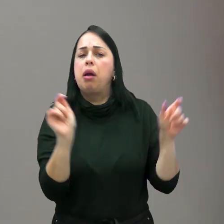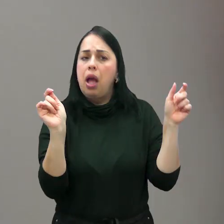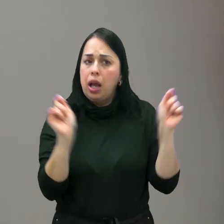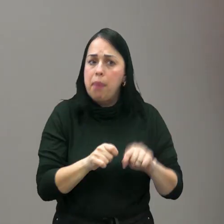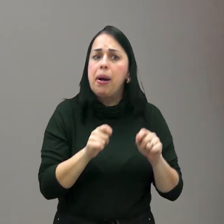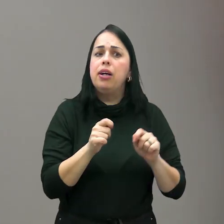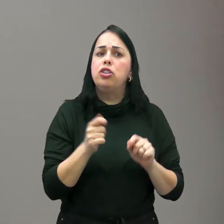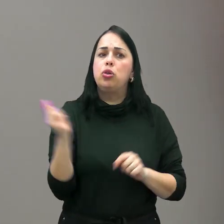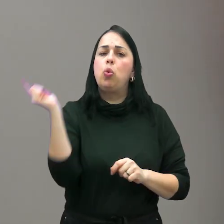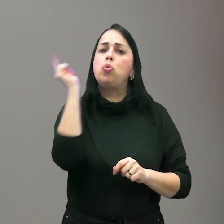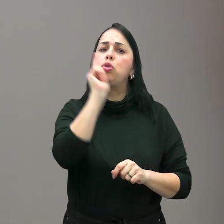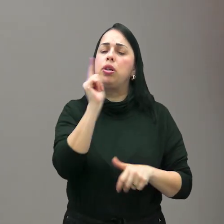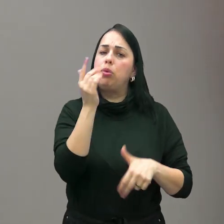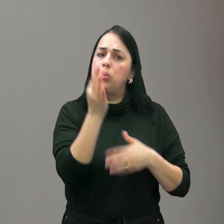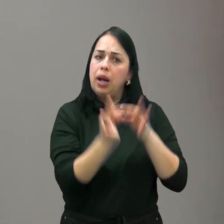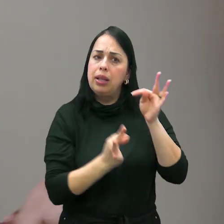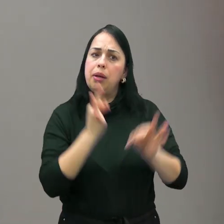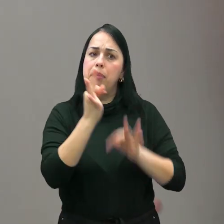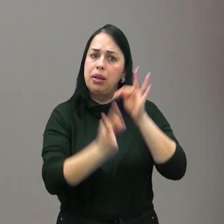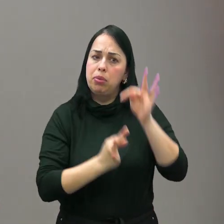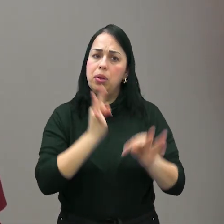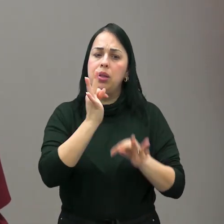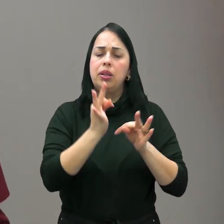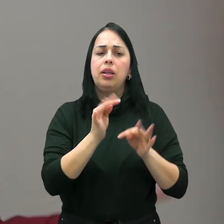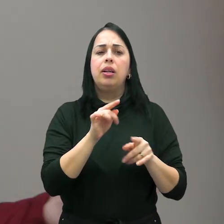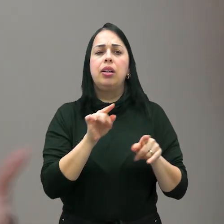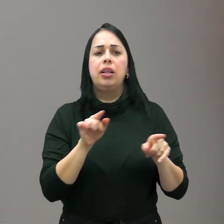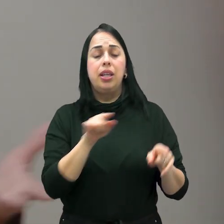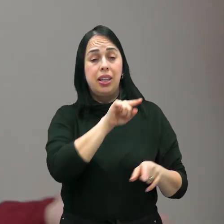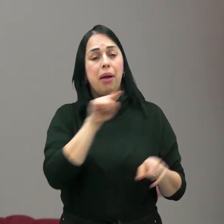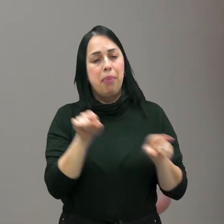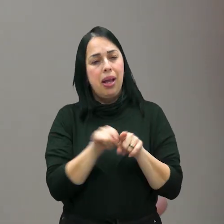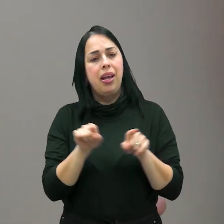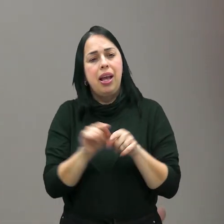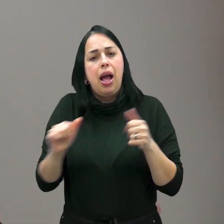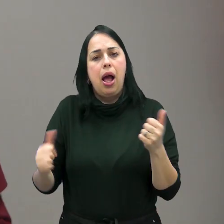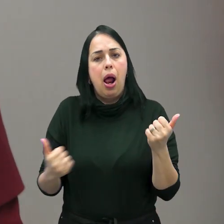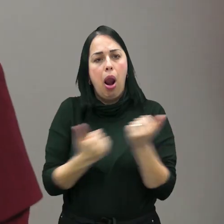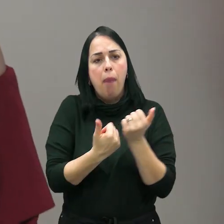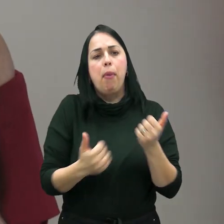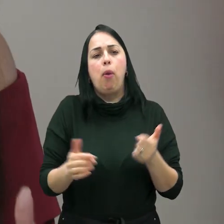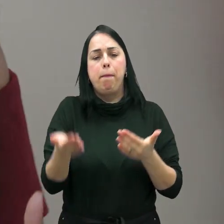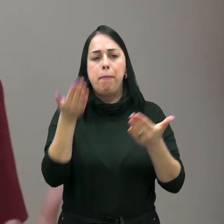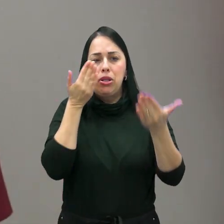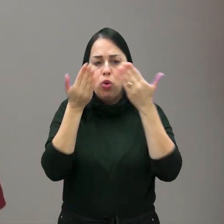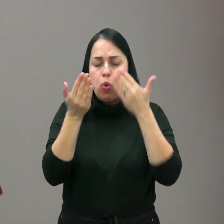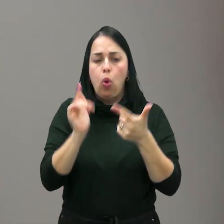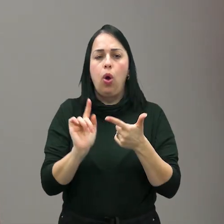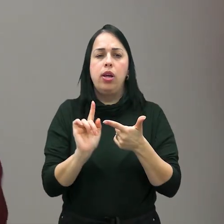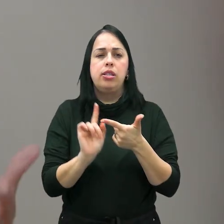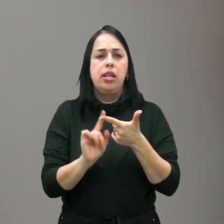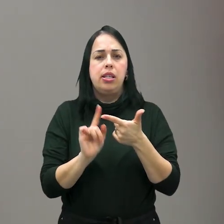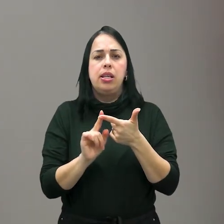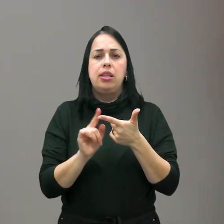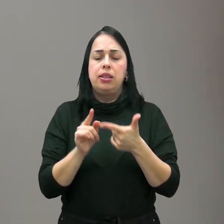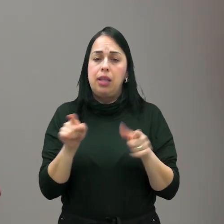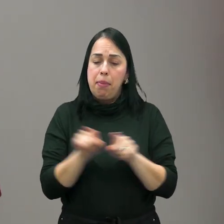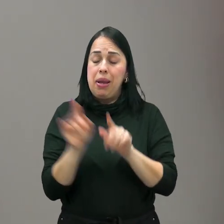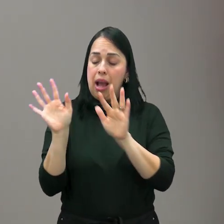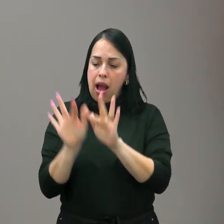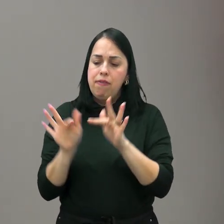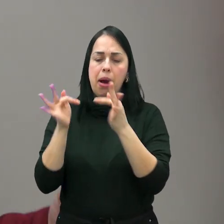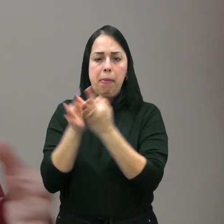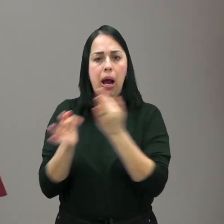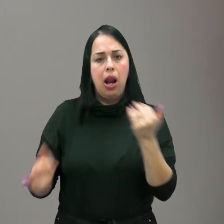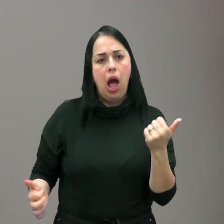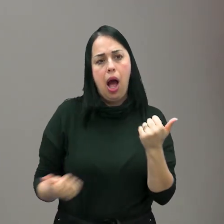economicamente podem ter acesso. E é importante também que elas tenham apoio, né? Apoio psicológico, apoio dos familiares,